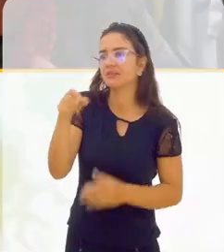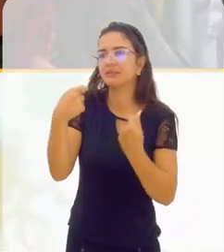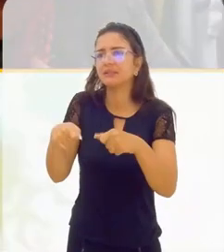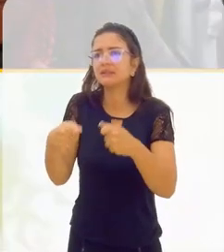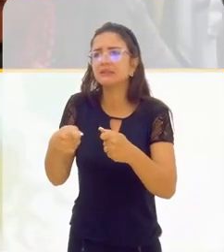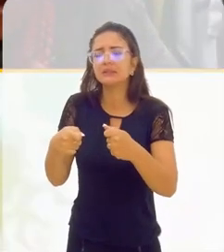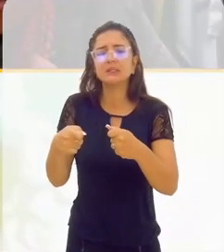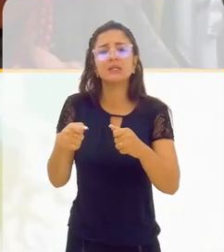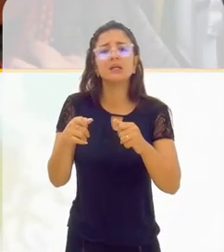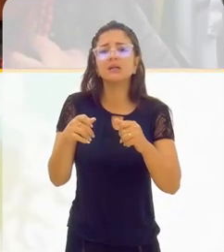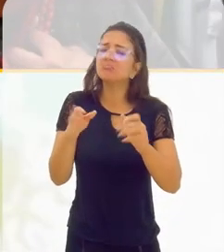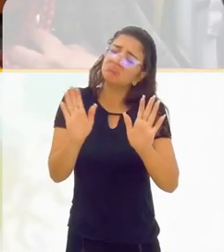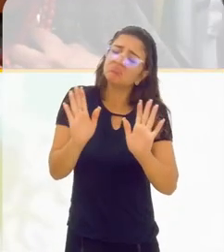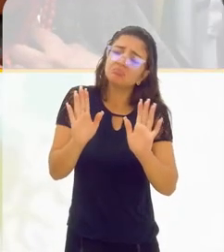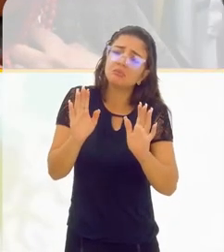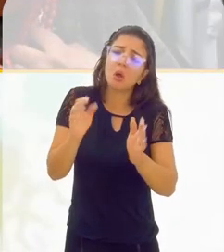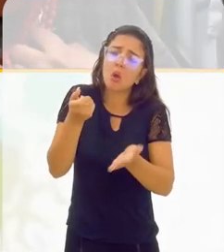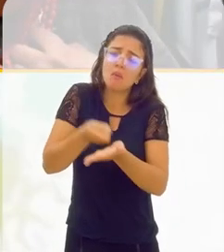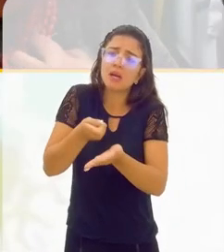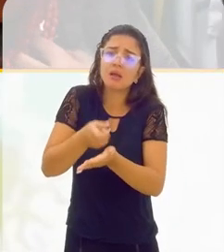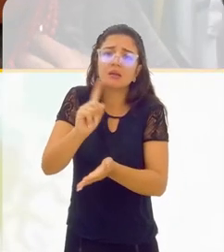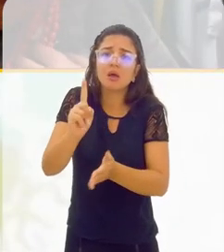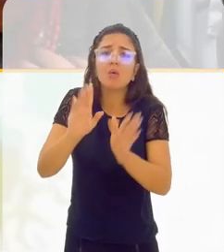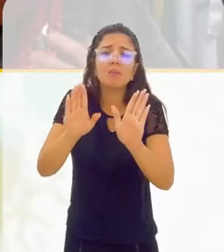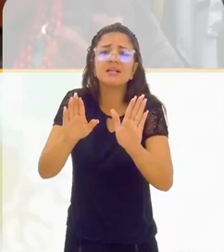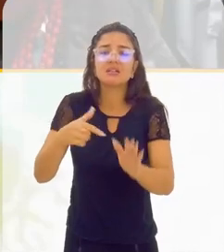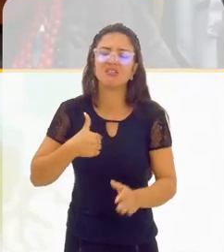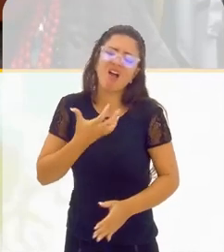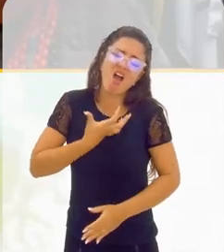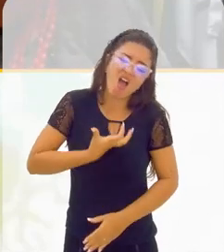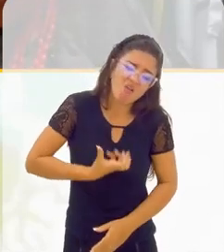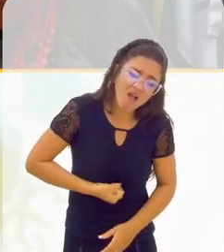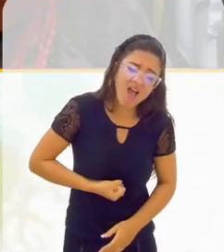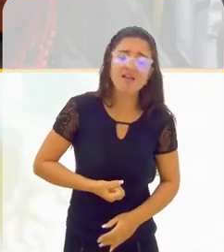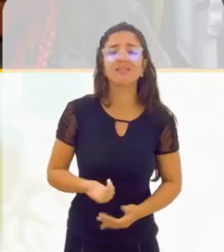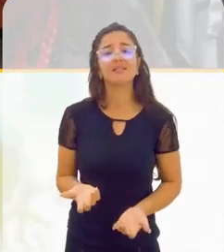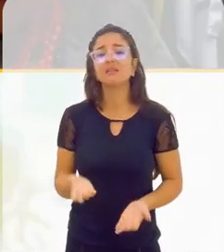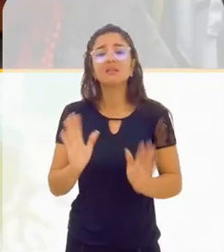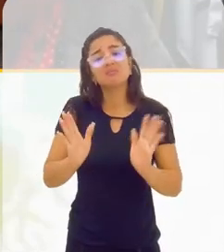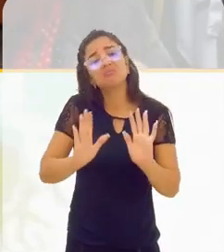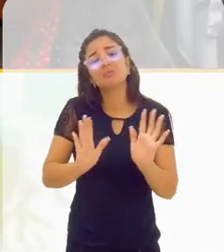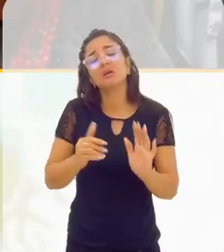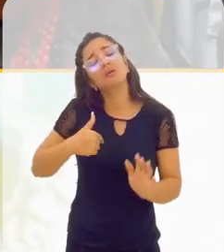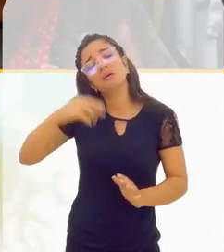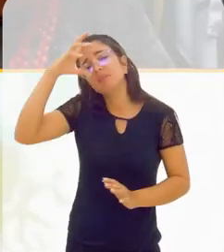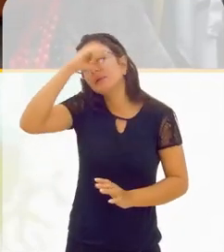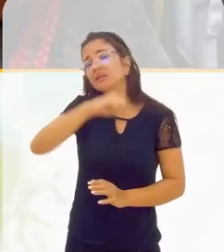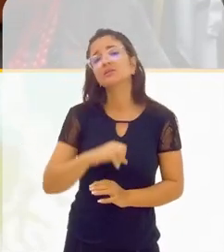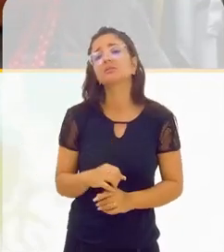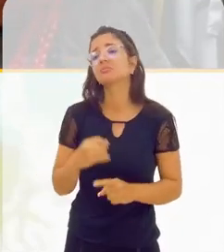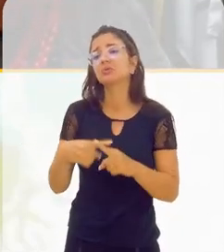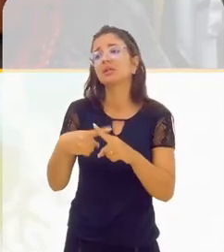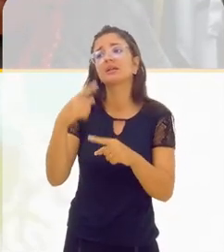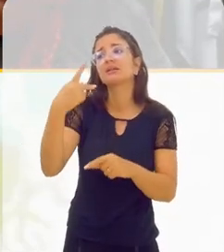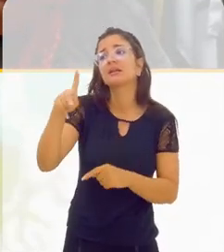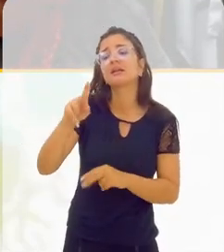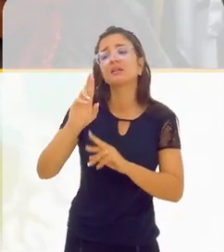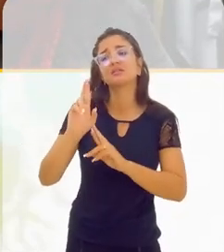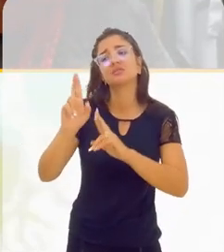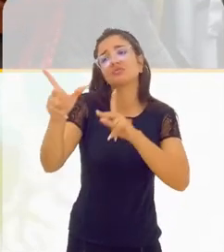mas não fica ofendido com isso eu realmente não fico eu aprendo com isso se vier uma outra opinião eu tô